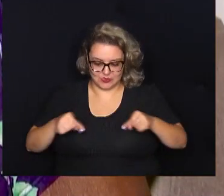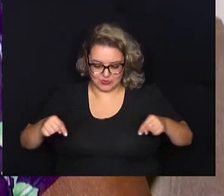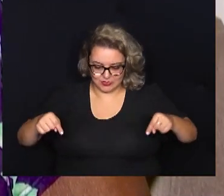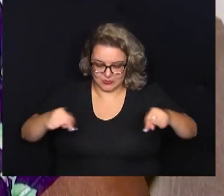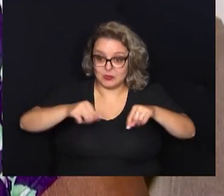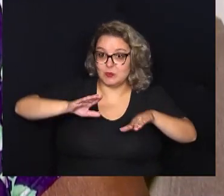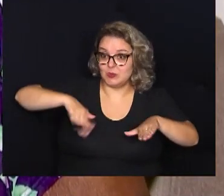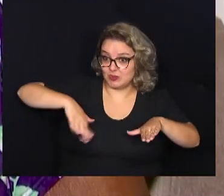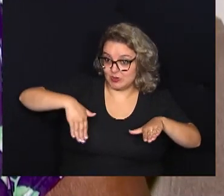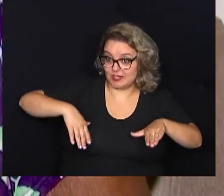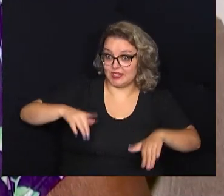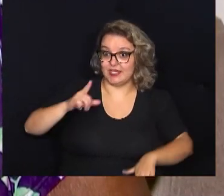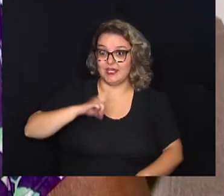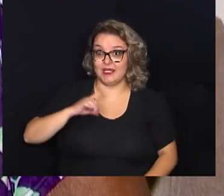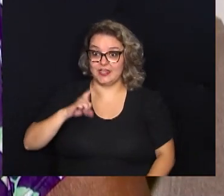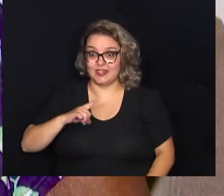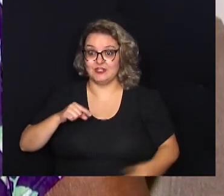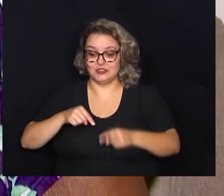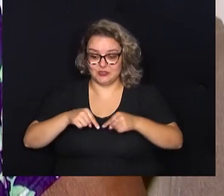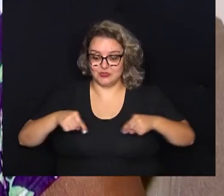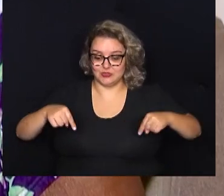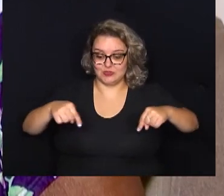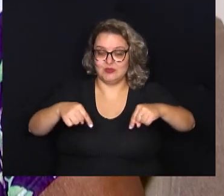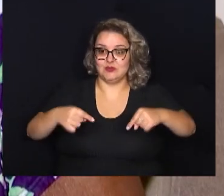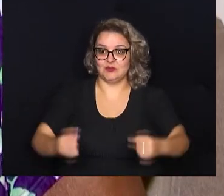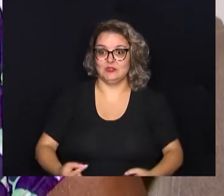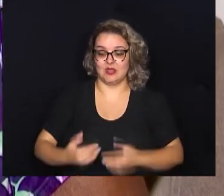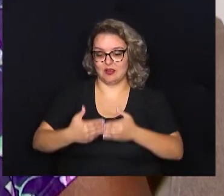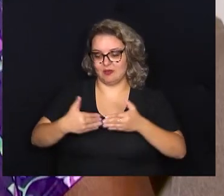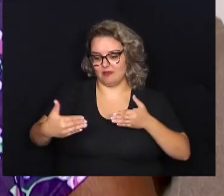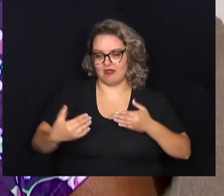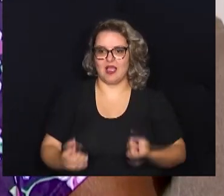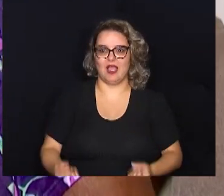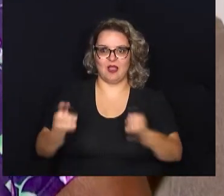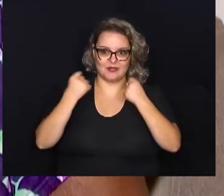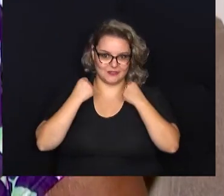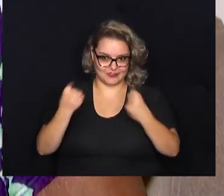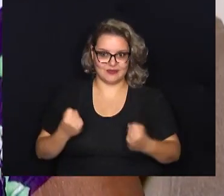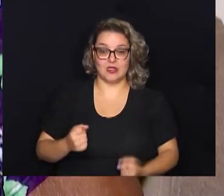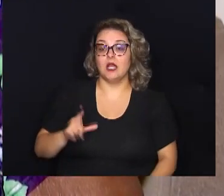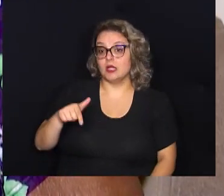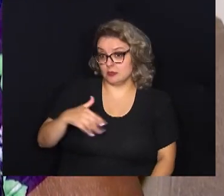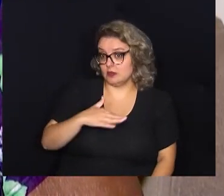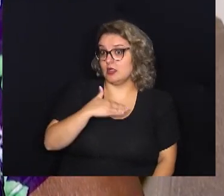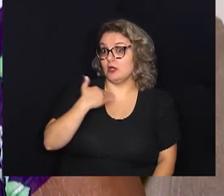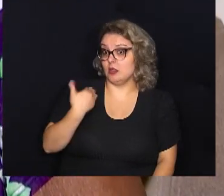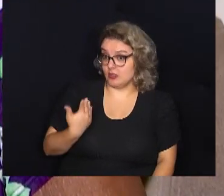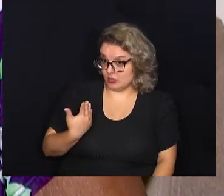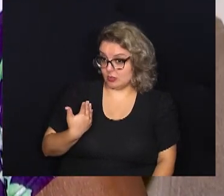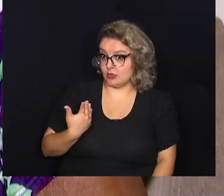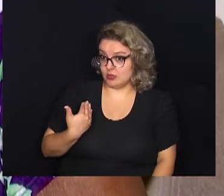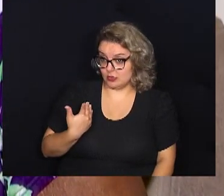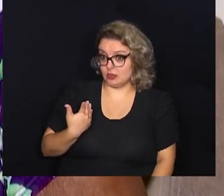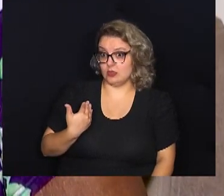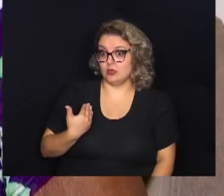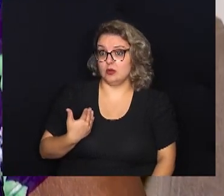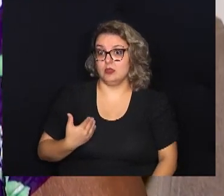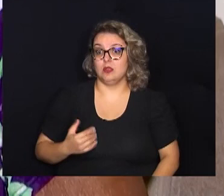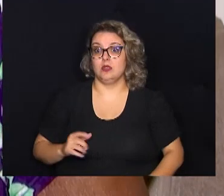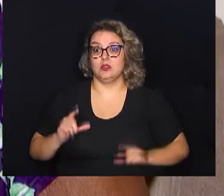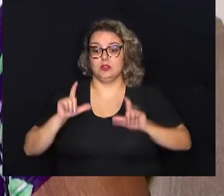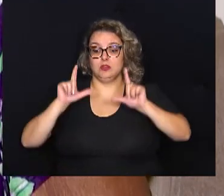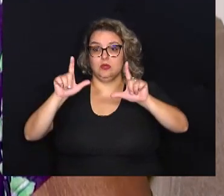tinha o plano da quadra, que até depois que ele faleceu falou que ia pôr o busto dele